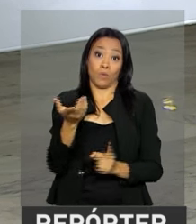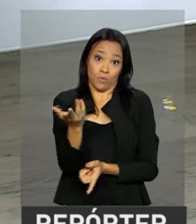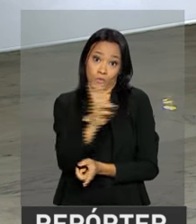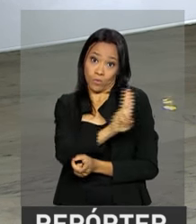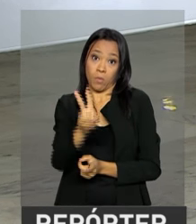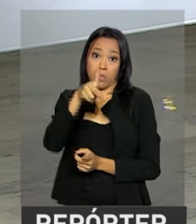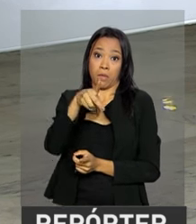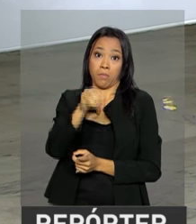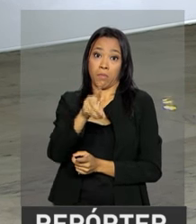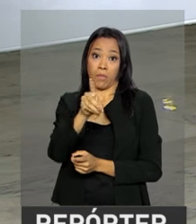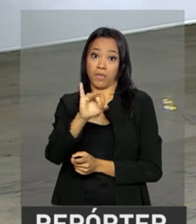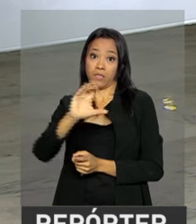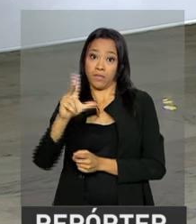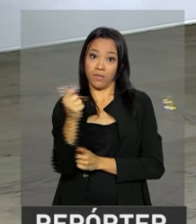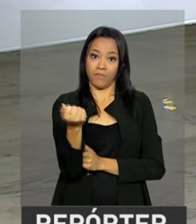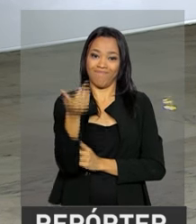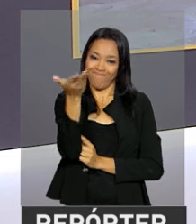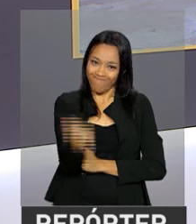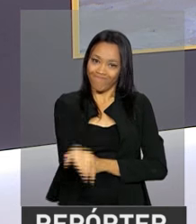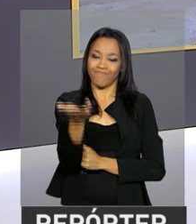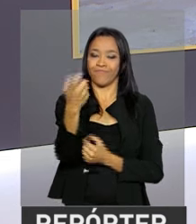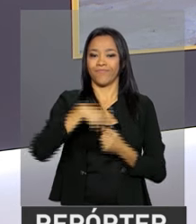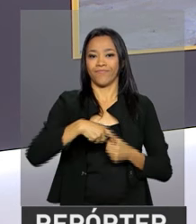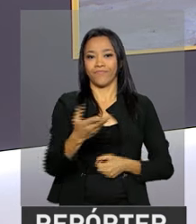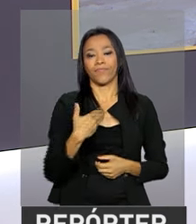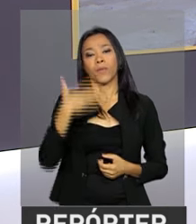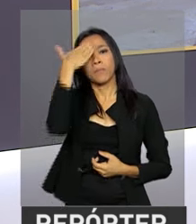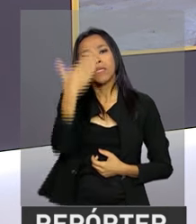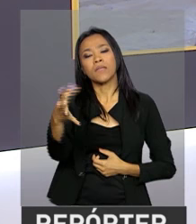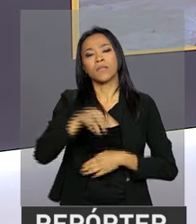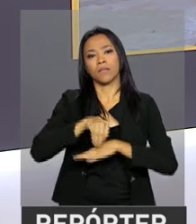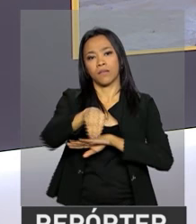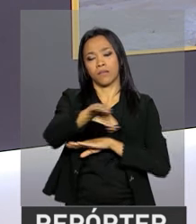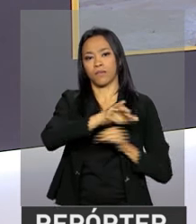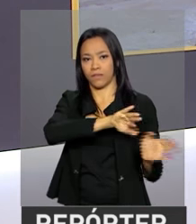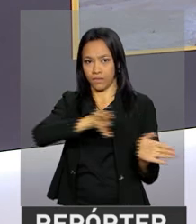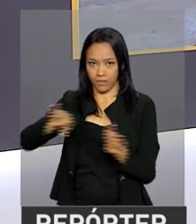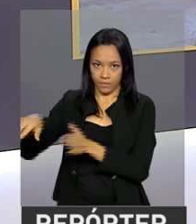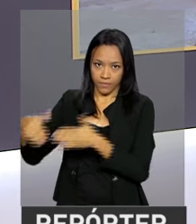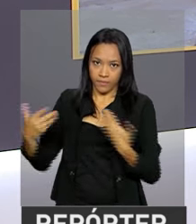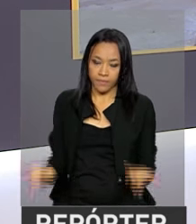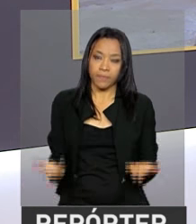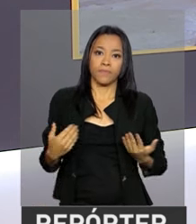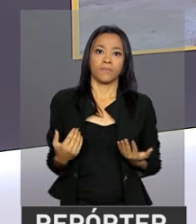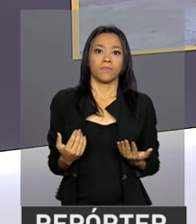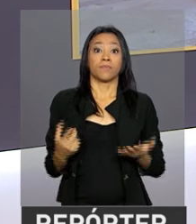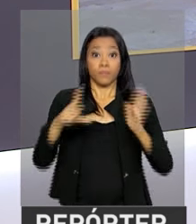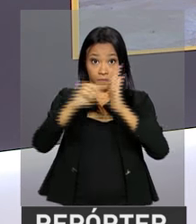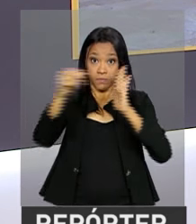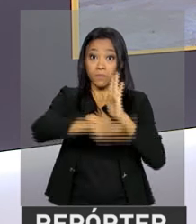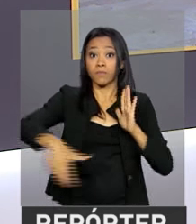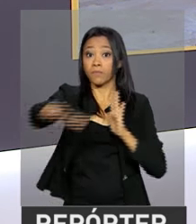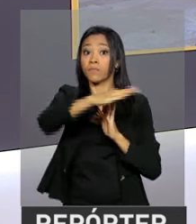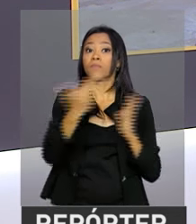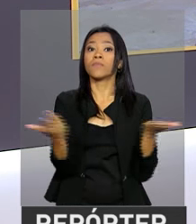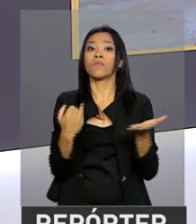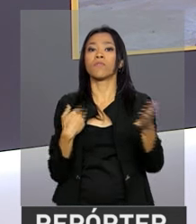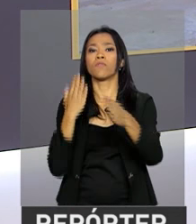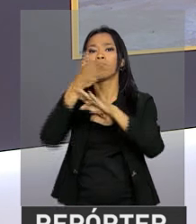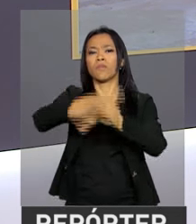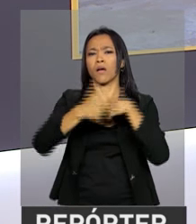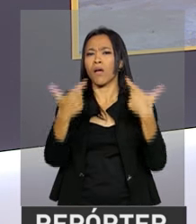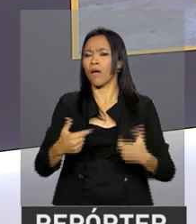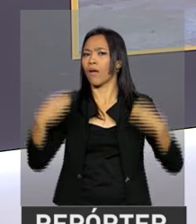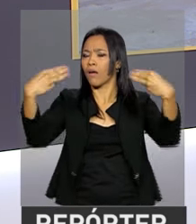Eliseu Padilha Leandro tá ok Paula Obrigado pelas suas informações aí do Palácio Planalto e do Palácio Planalto a gente vai agora para o